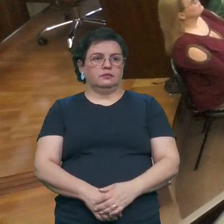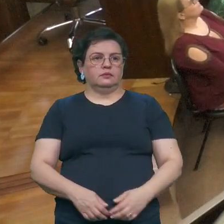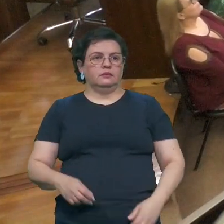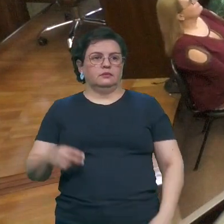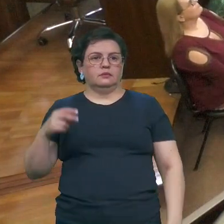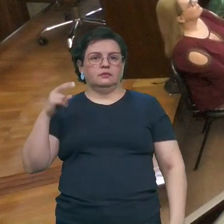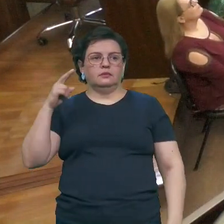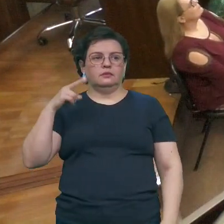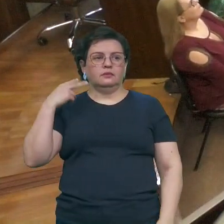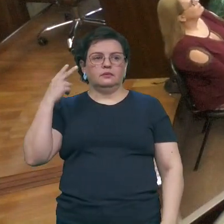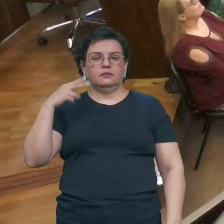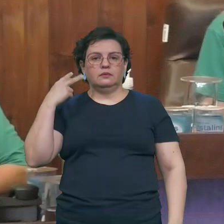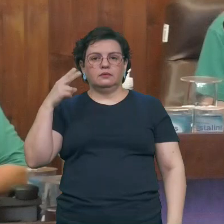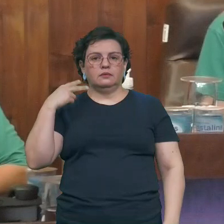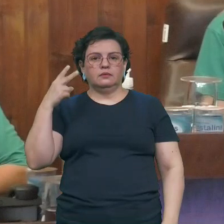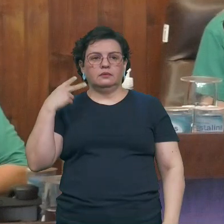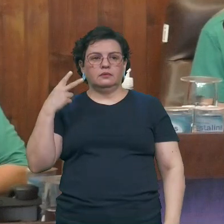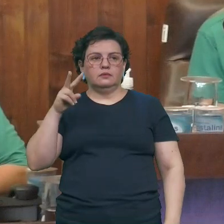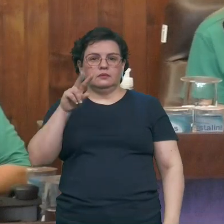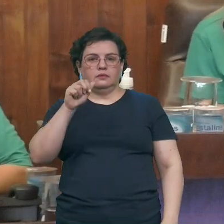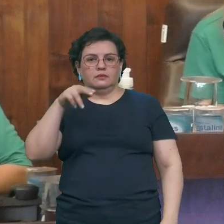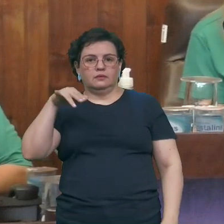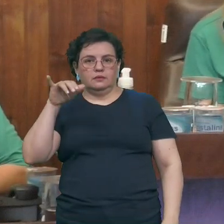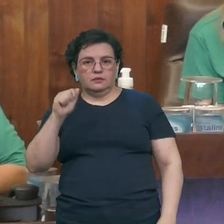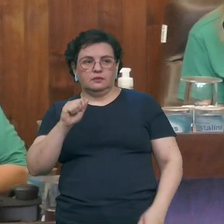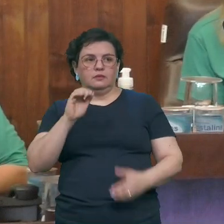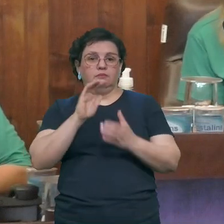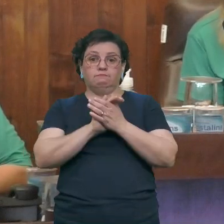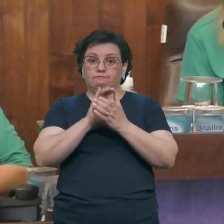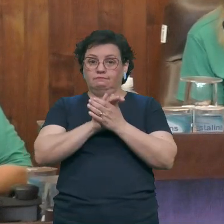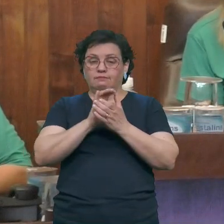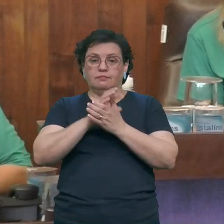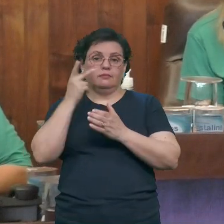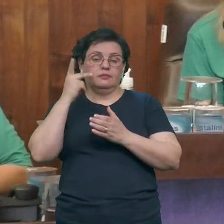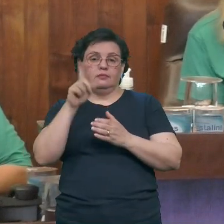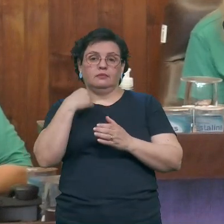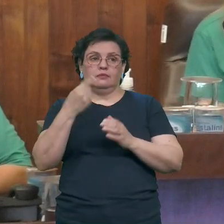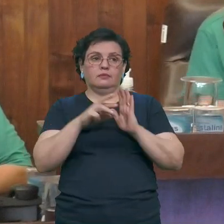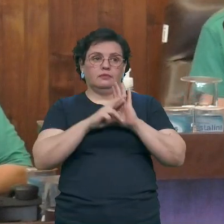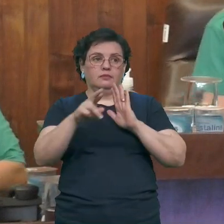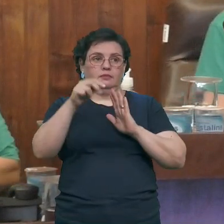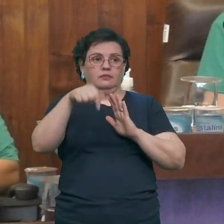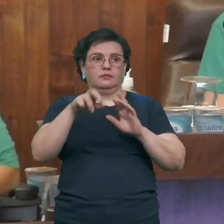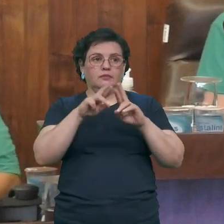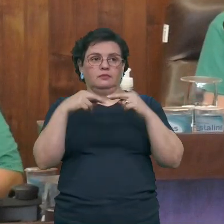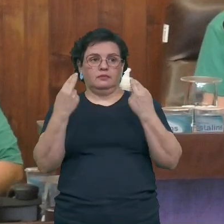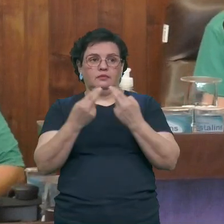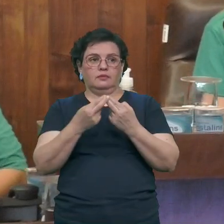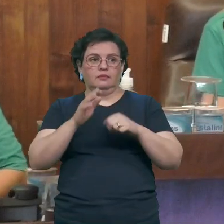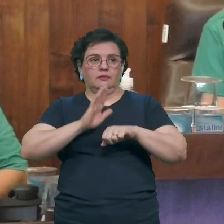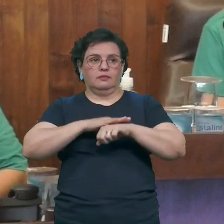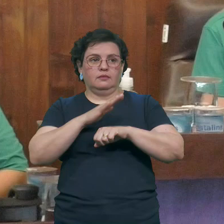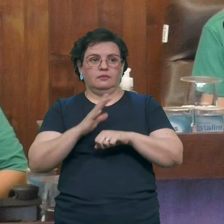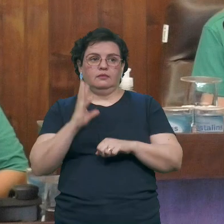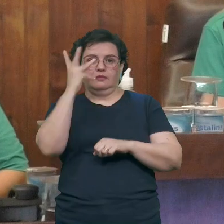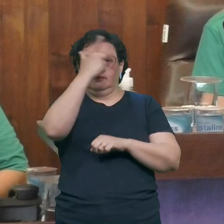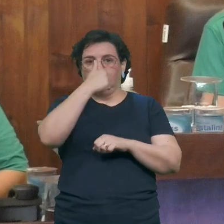Vereadora Vânia, parabéns por nos representar nesta noite, nessa sessão tão bela. Meus